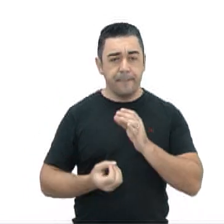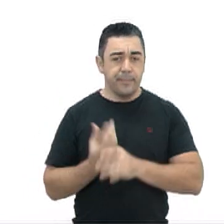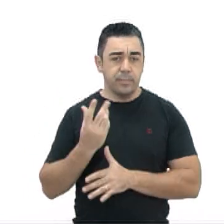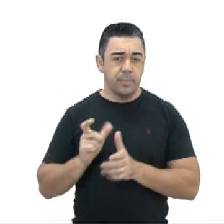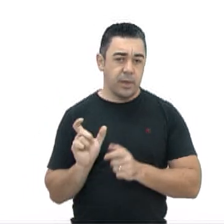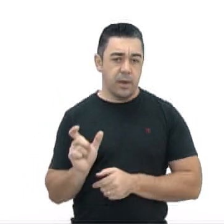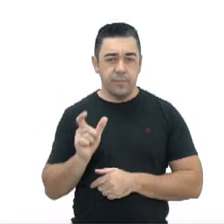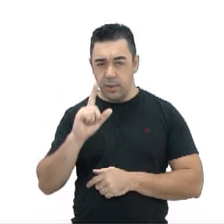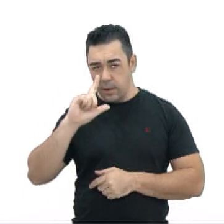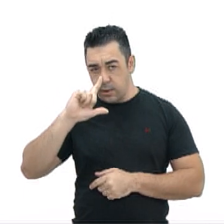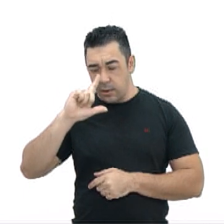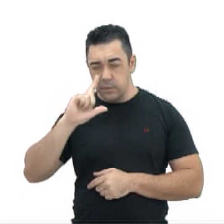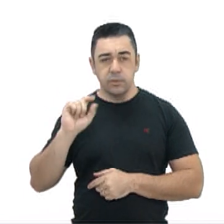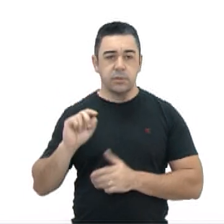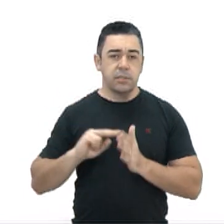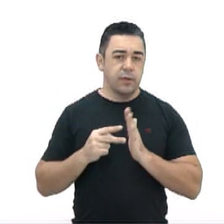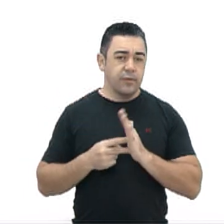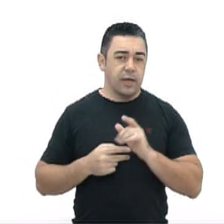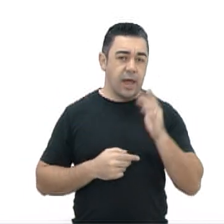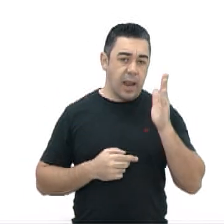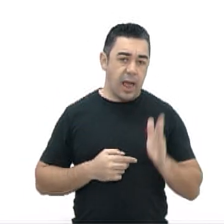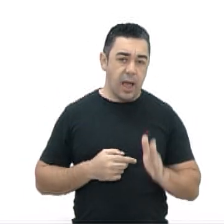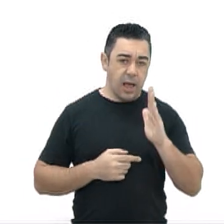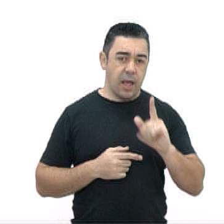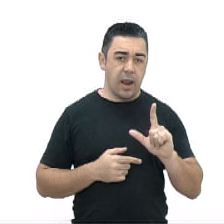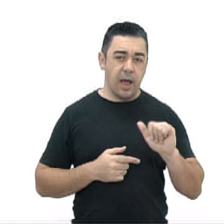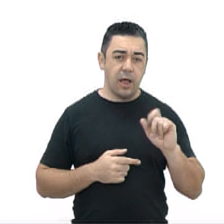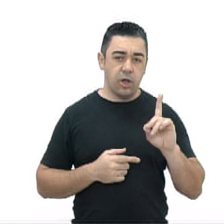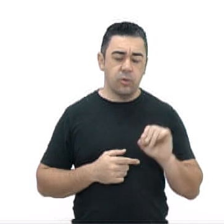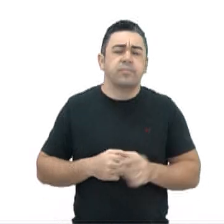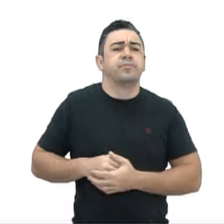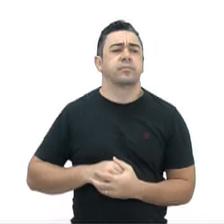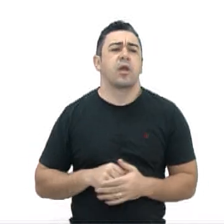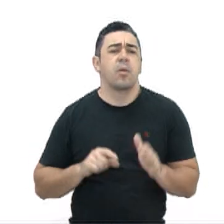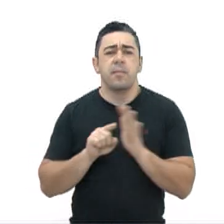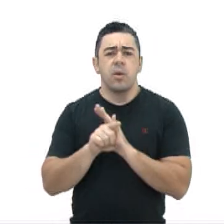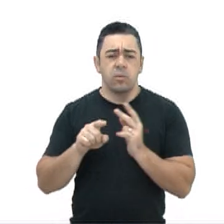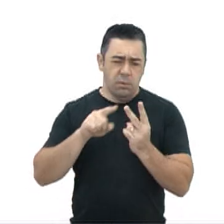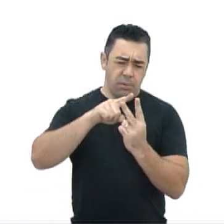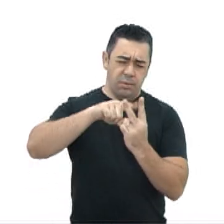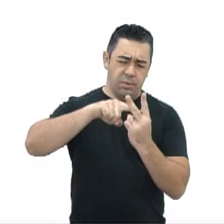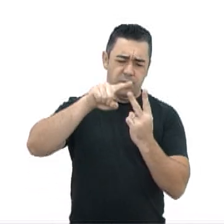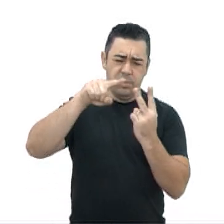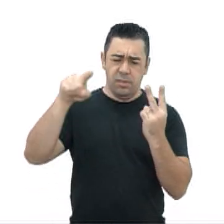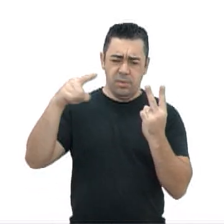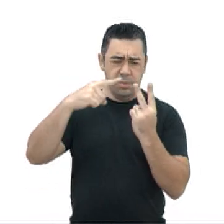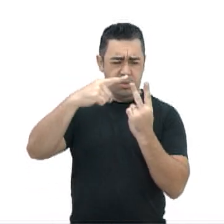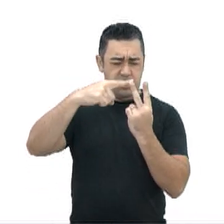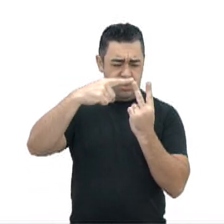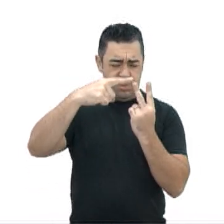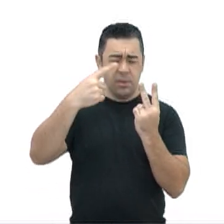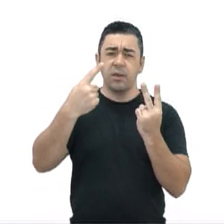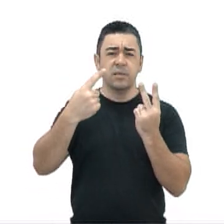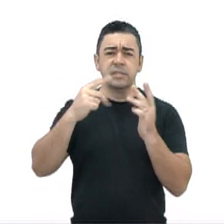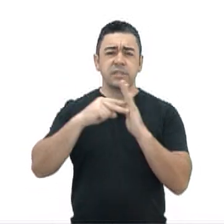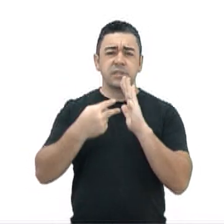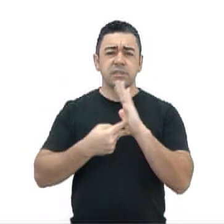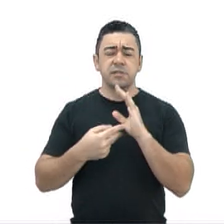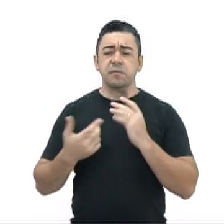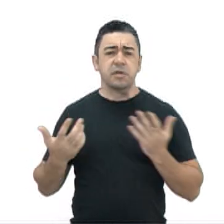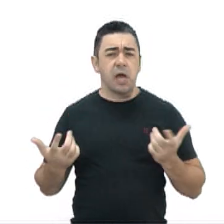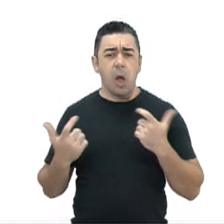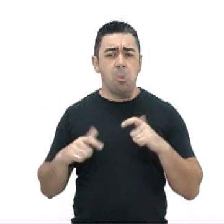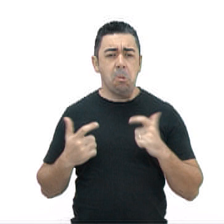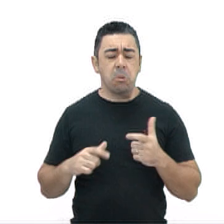um quadrado, ok? E o símbolo? Da onde será que vem esse símbolo? O símbolo que a gente conhece, o símbolo que representa a